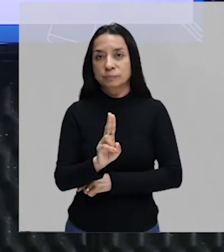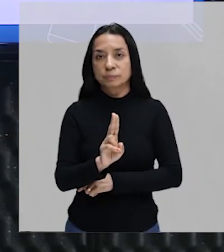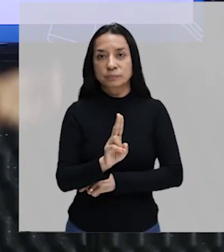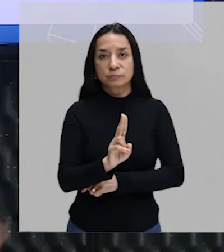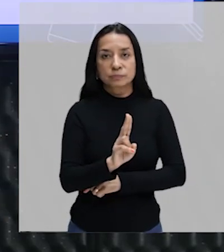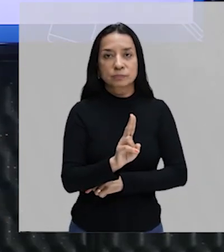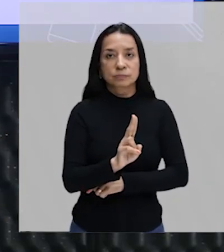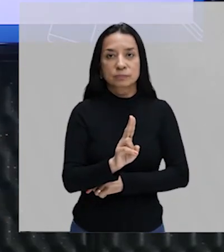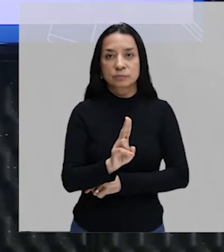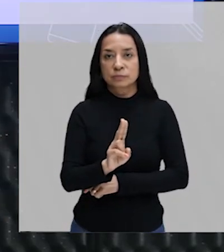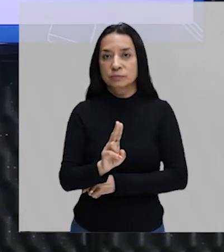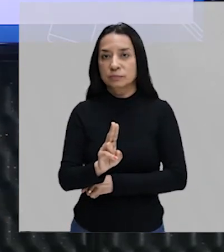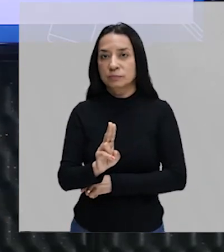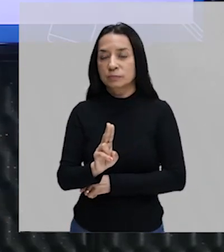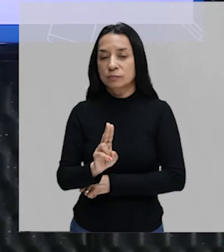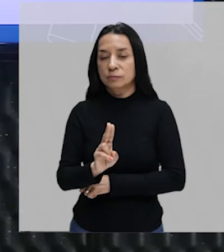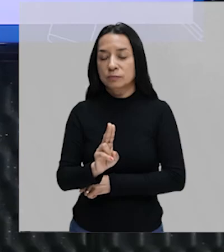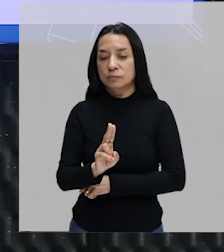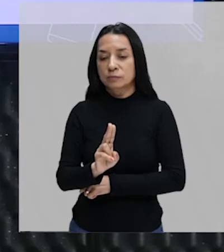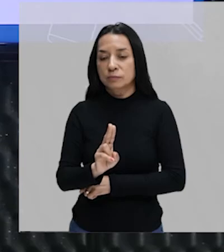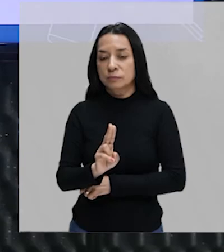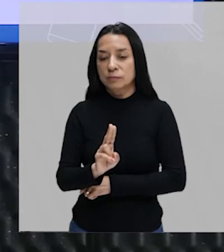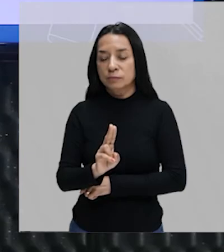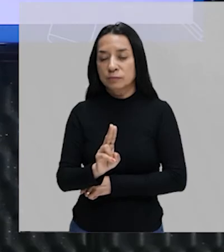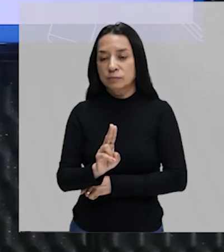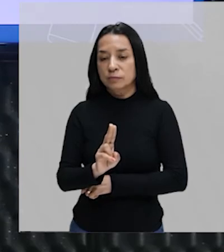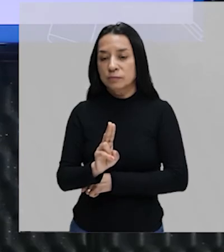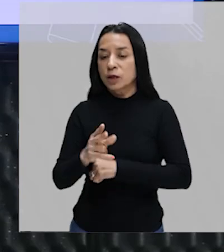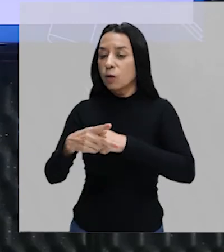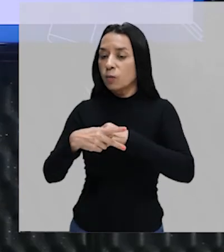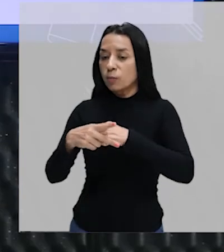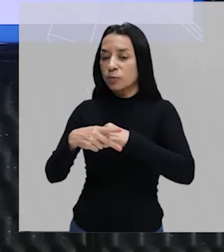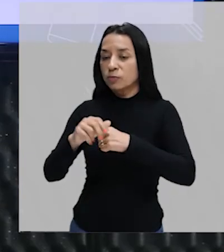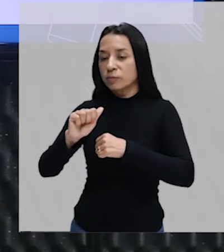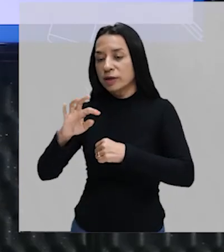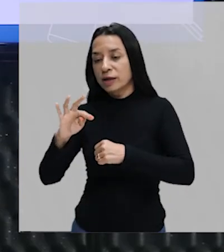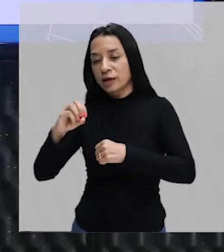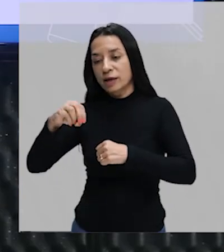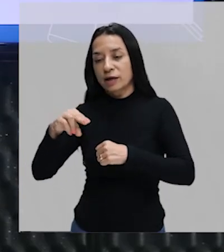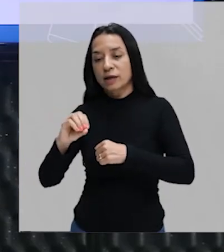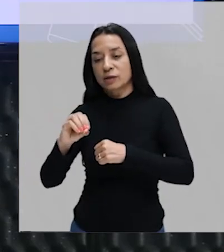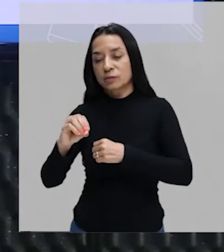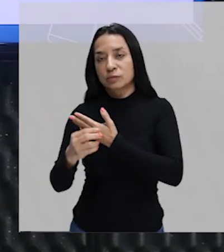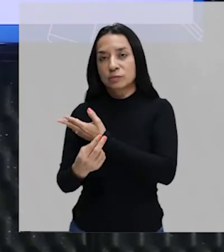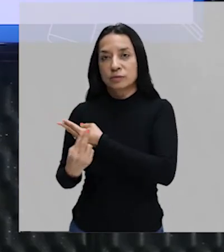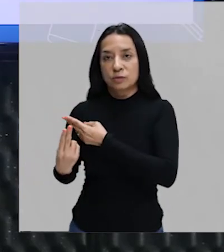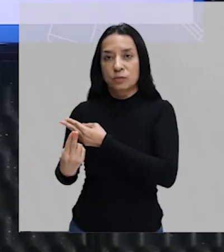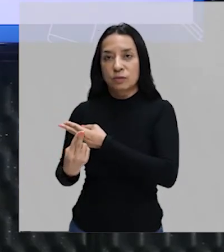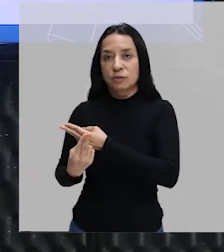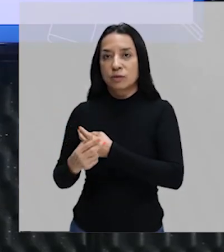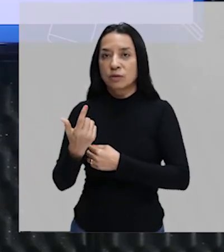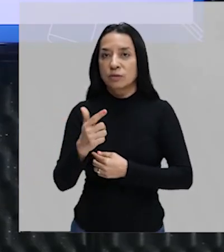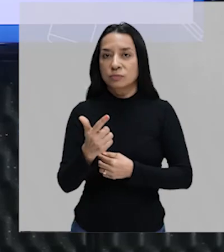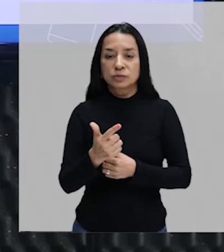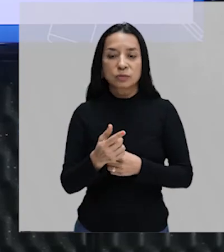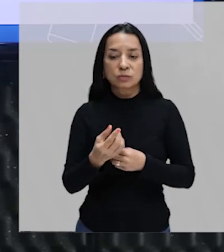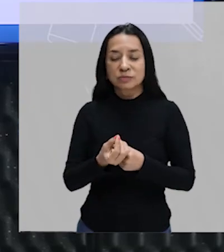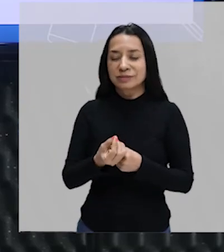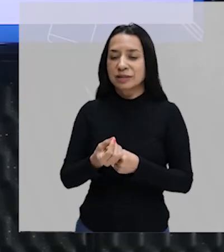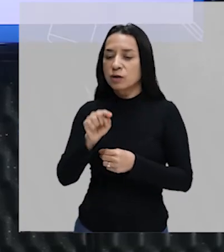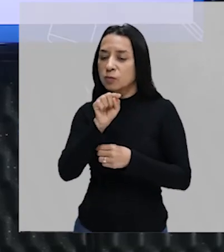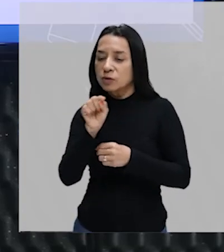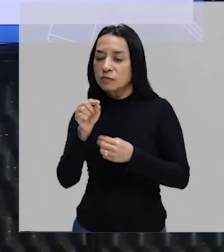o pronome átono enclítico, ele vem dessa forma. Não tem o hífen como em português, tá? Então, ele fica juntinho